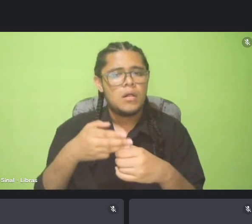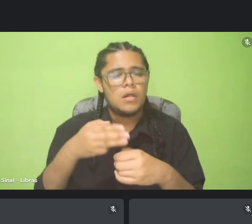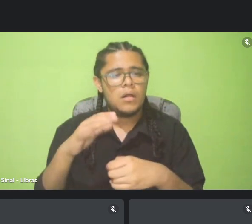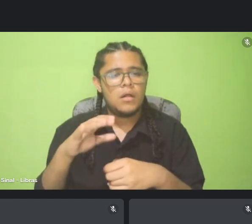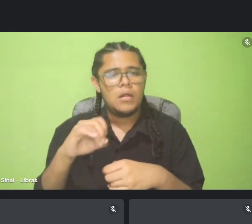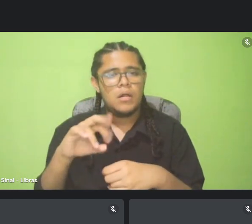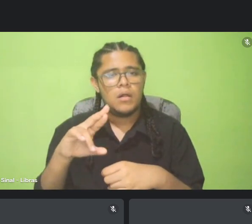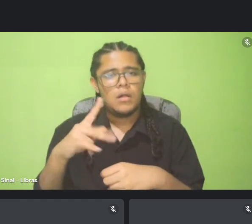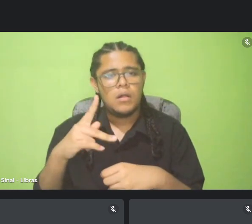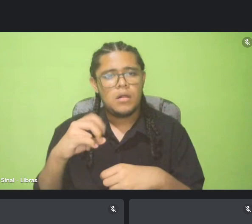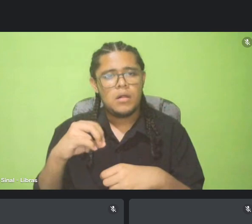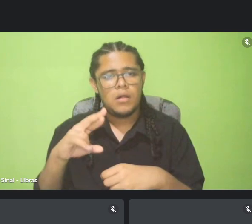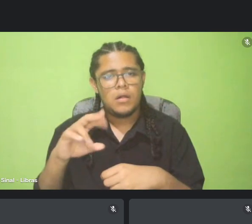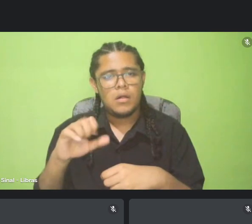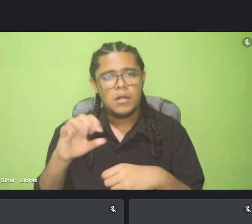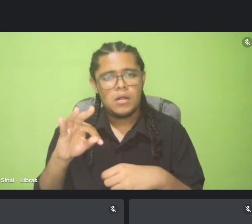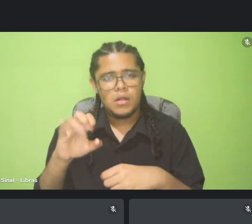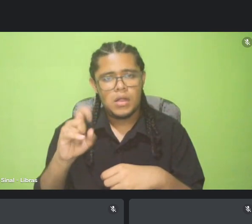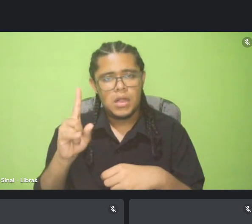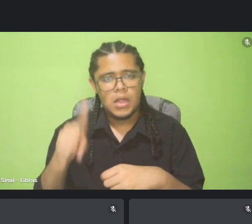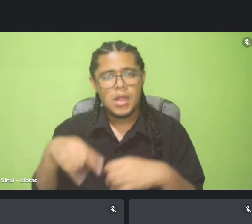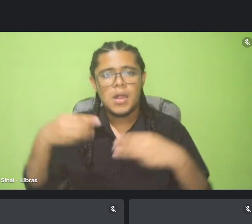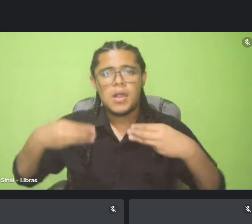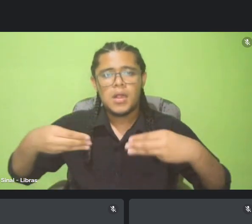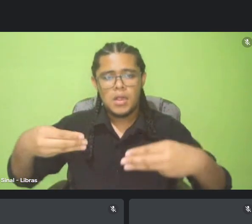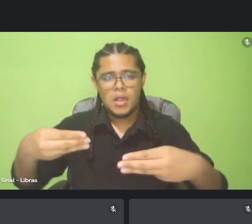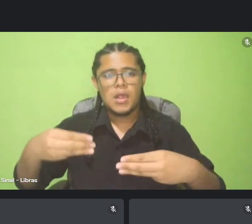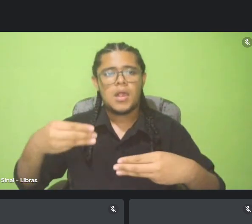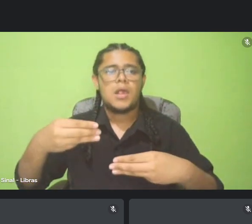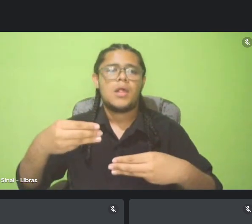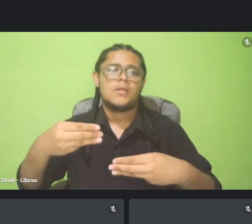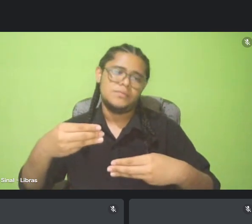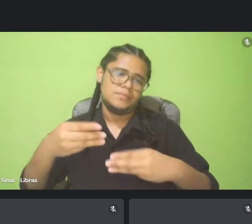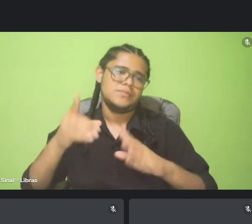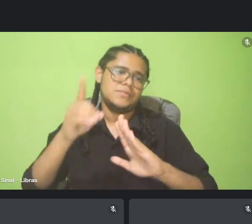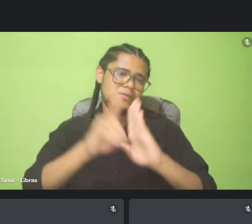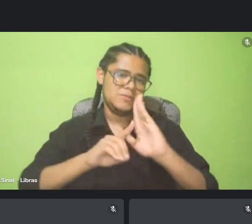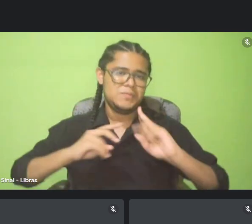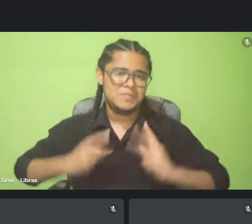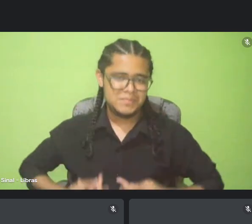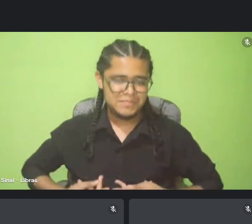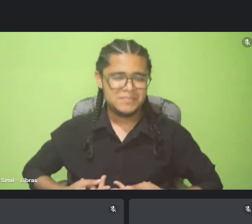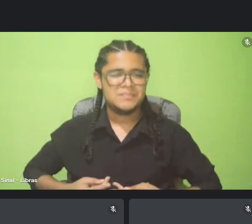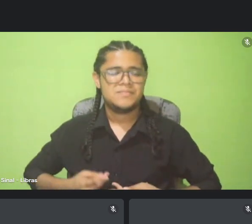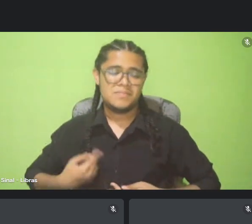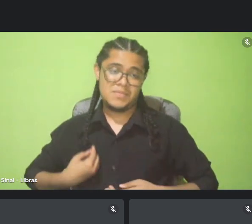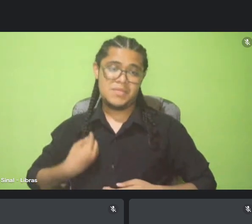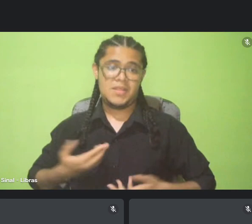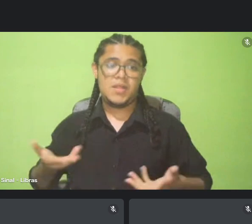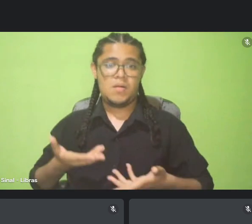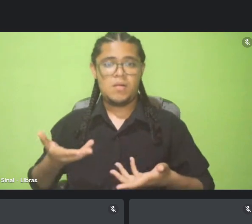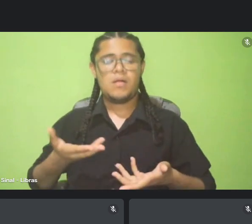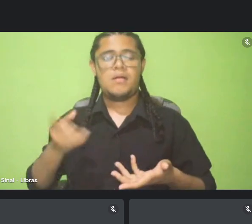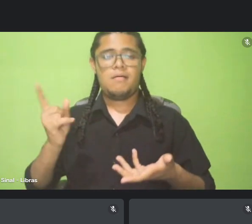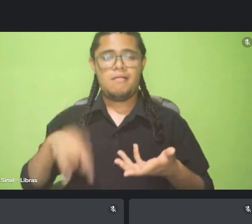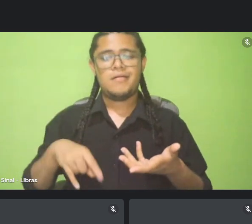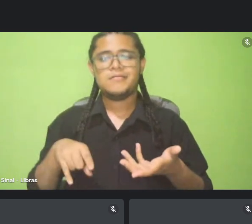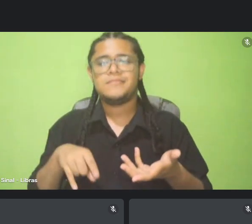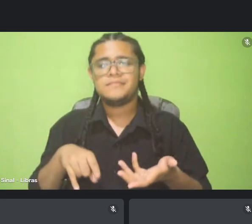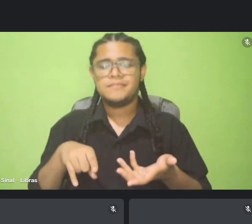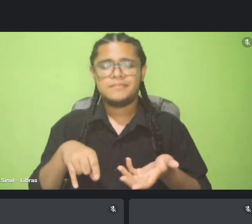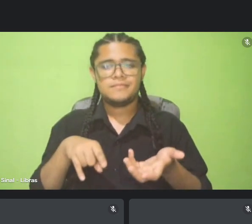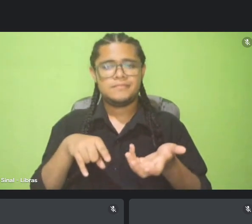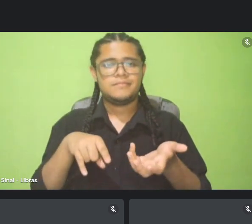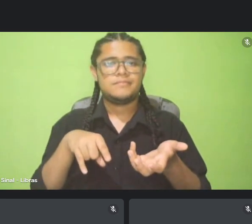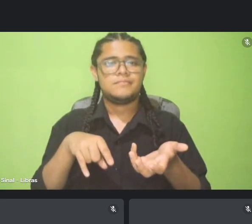Ministério dos Direitos Humanos, Cidadania, estamos aqui em Brasília. Sou um homem negro, estou com a camisa da 17ª Conferência